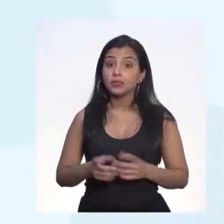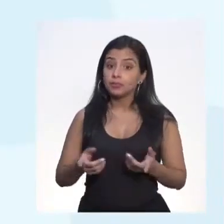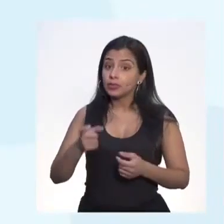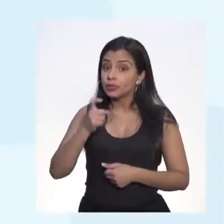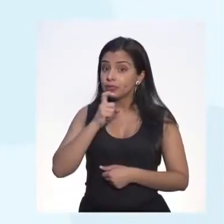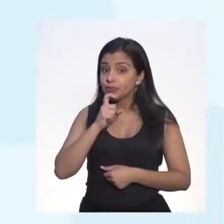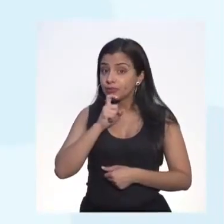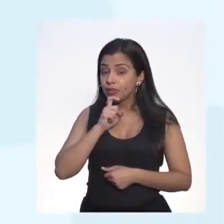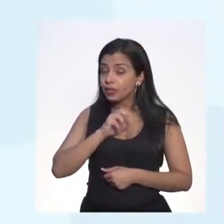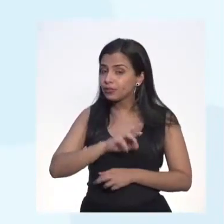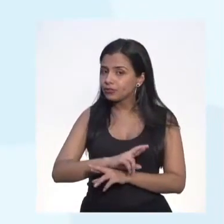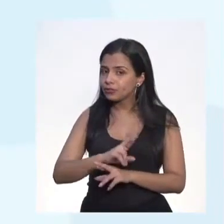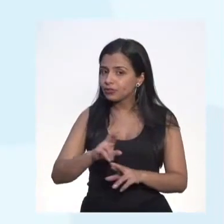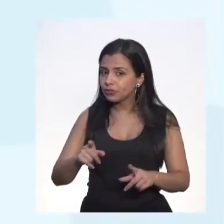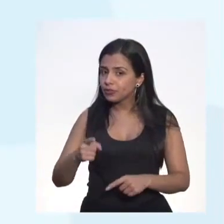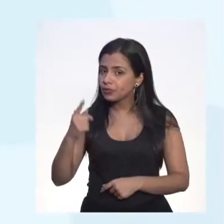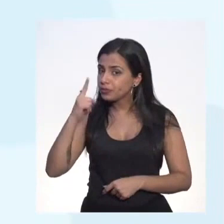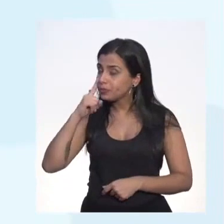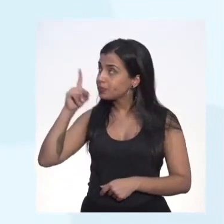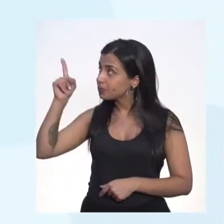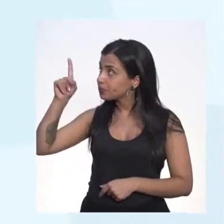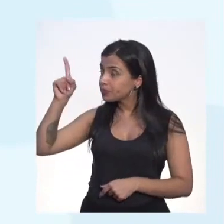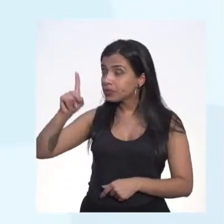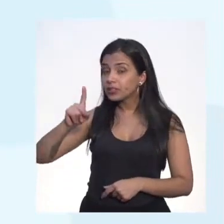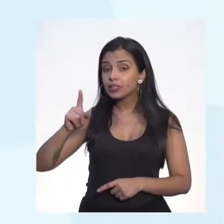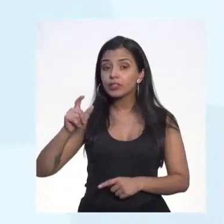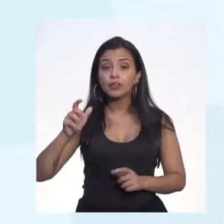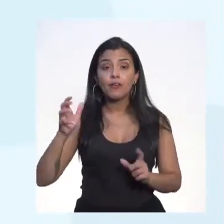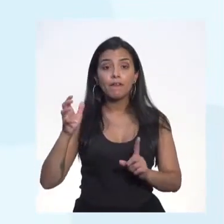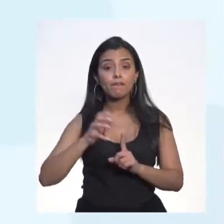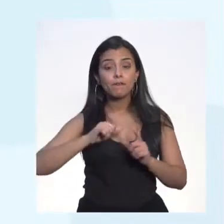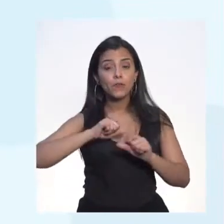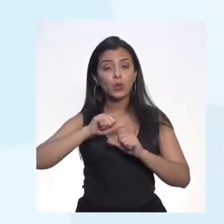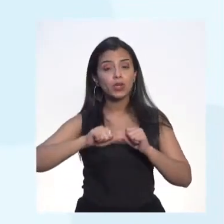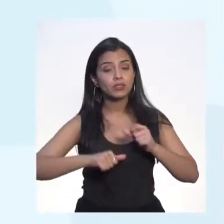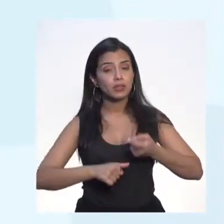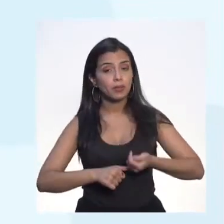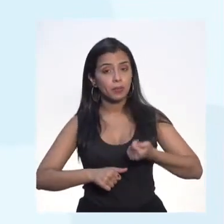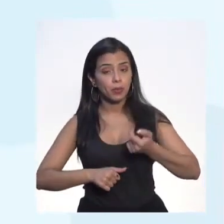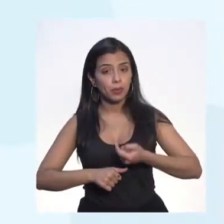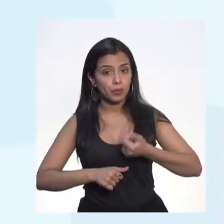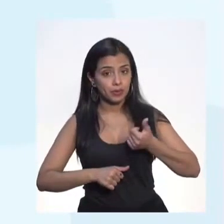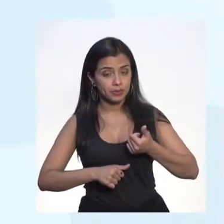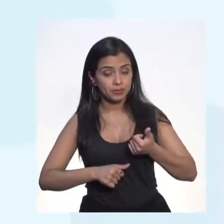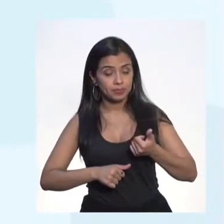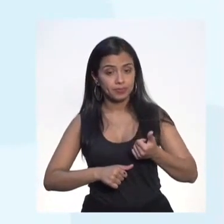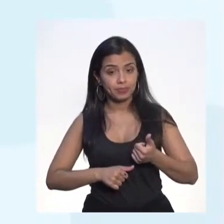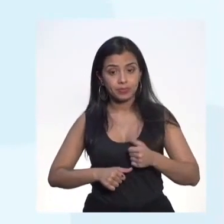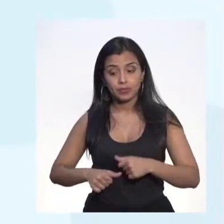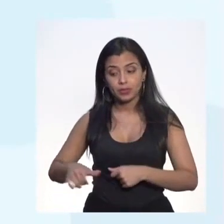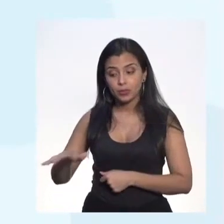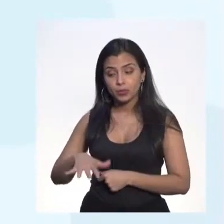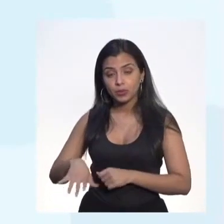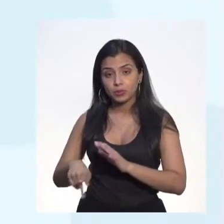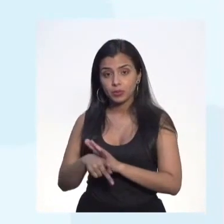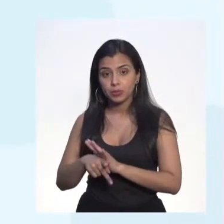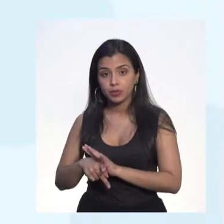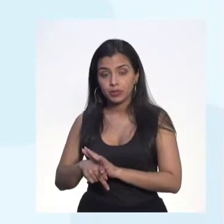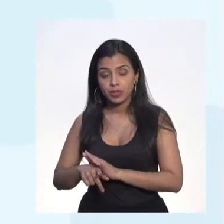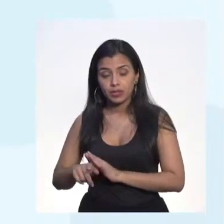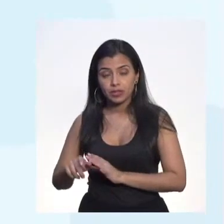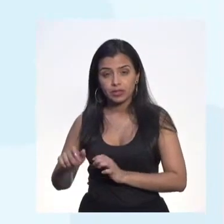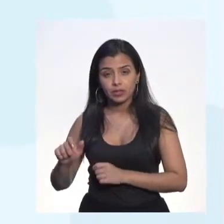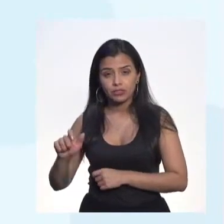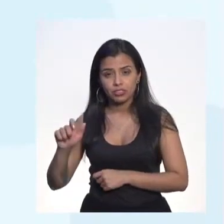pouca influência, tá? A massa polar que vem do Ártico, da Antártica, se destaca muito, né,